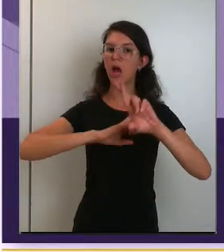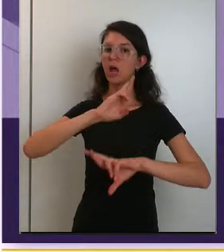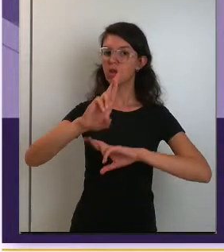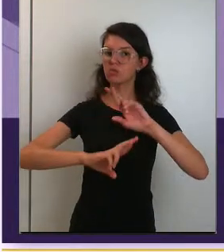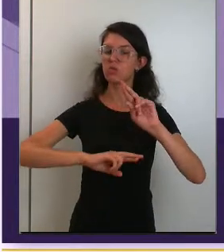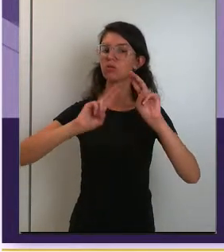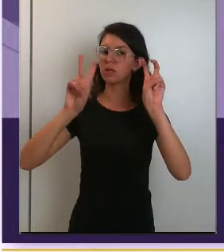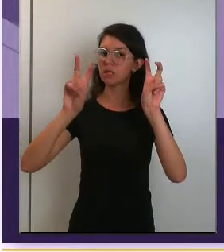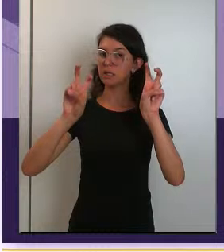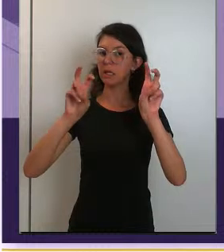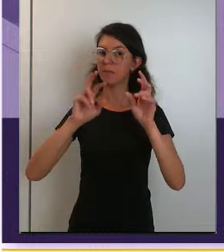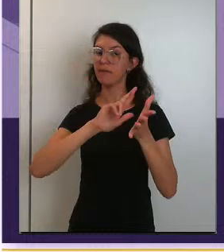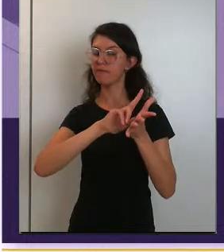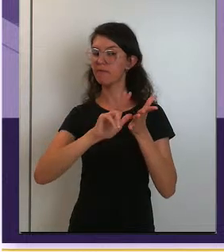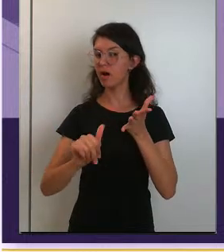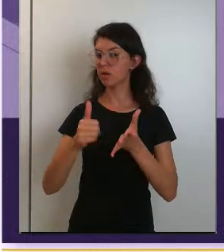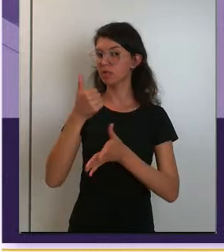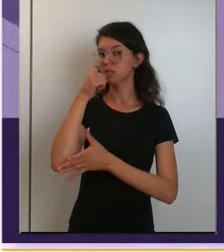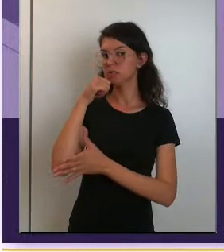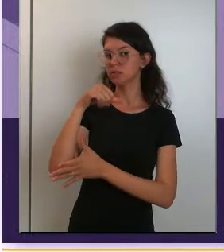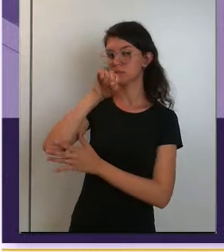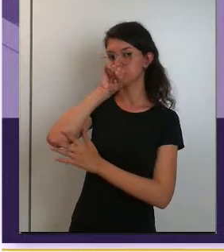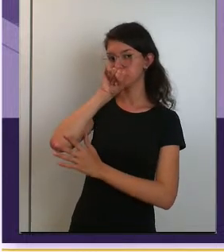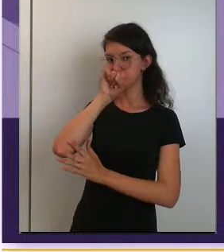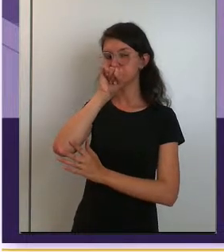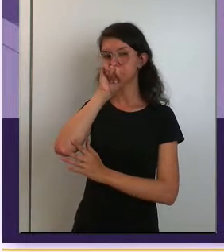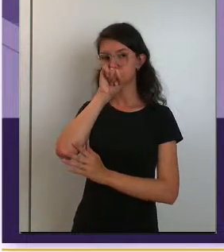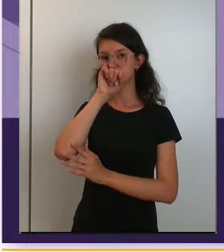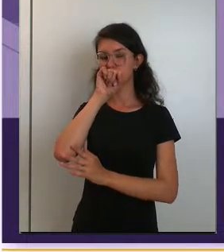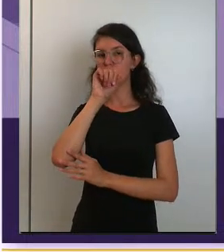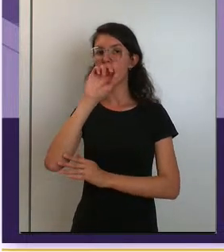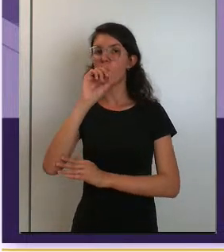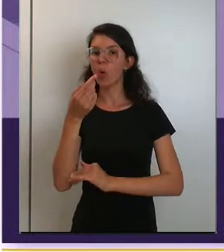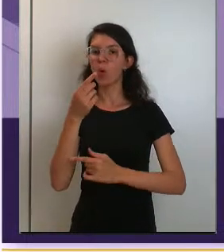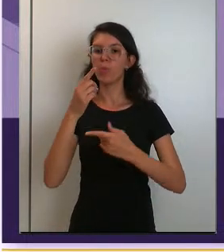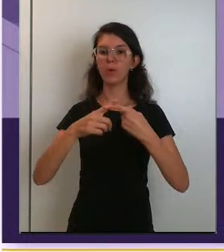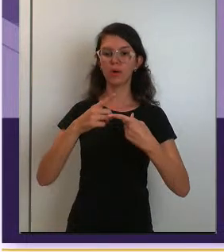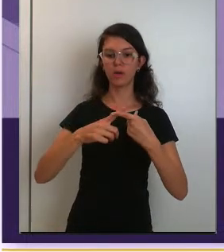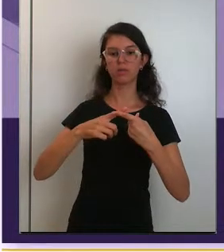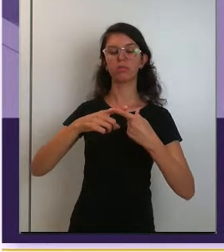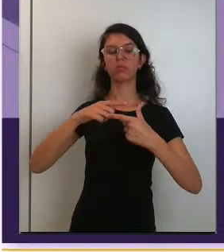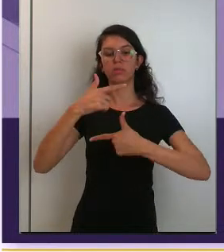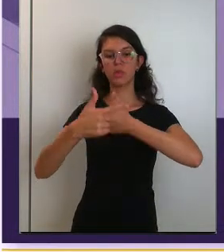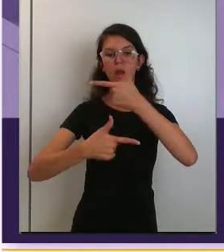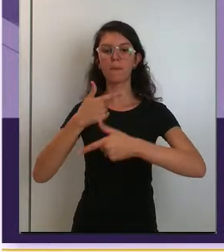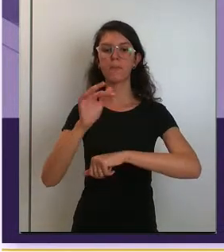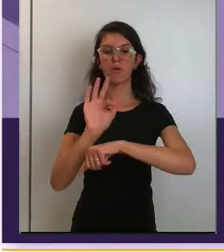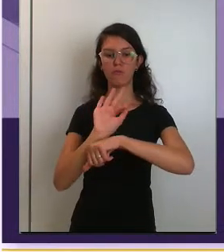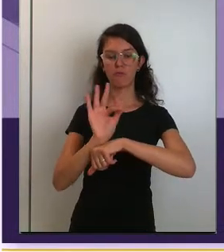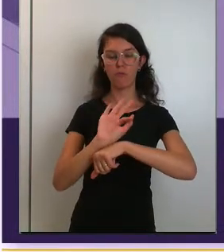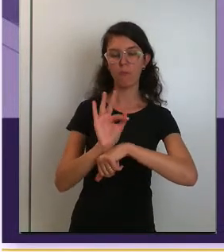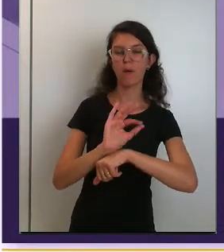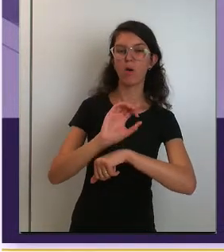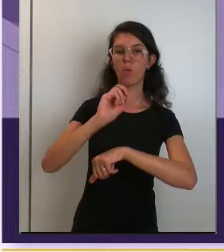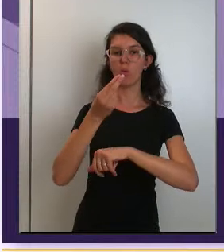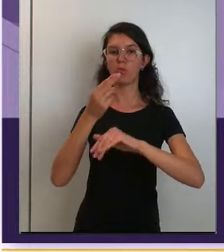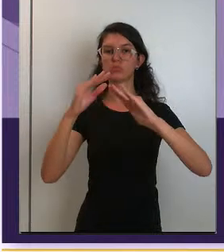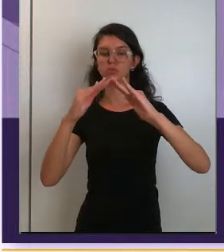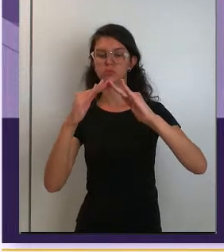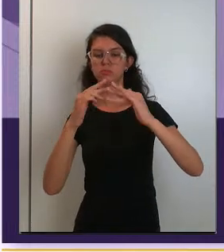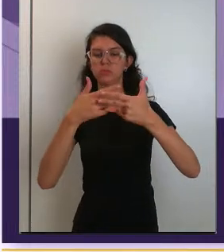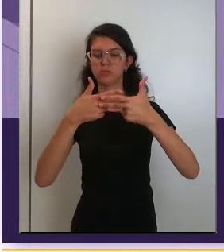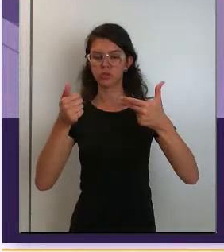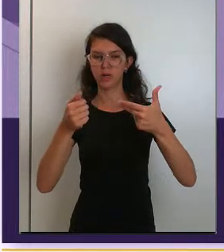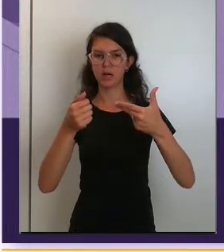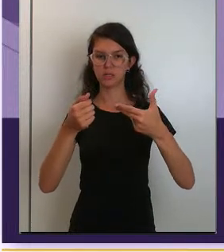temática. Muitas mães, elas, em função ou do trabalho informal ou dos afazeres de casa, elas acabam